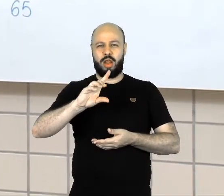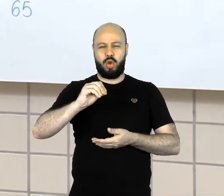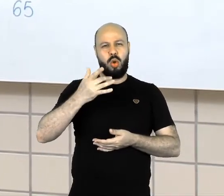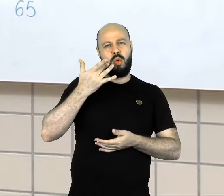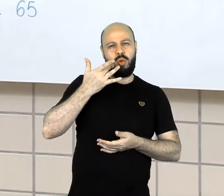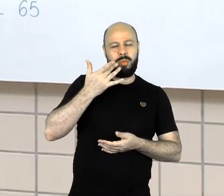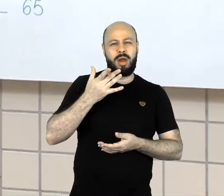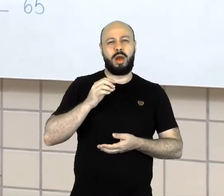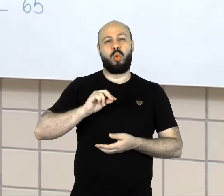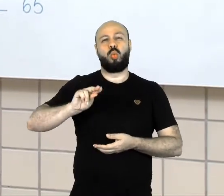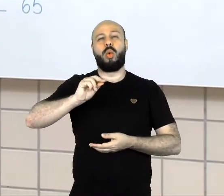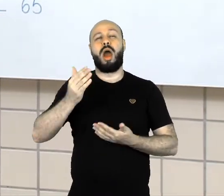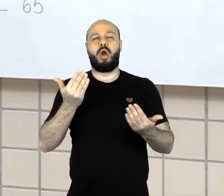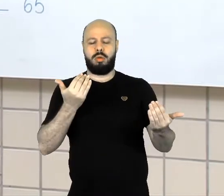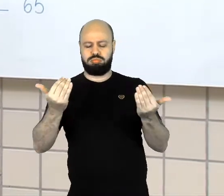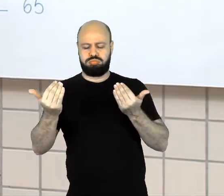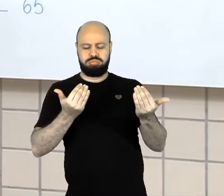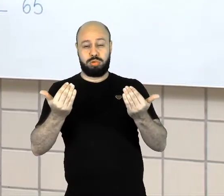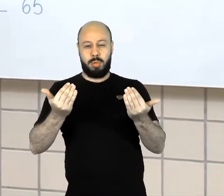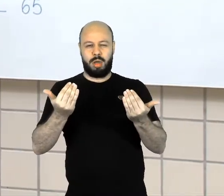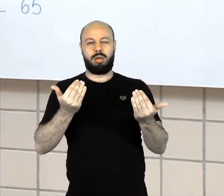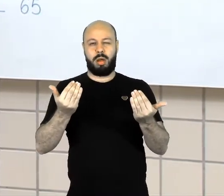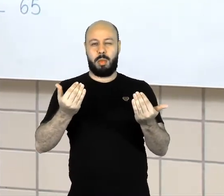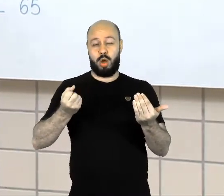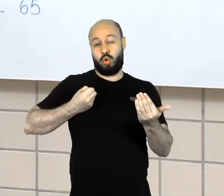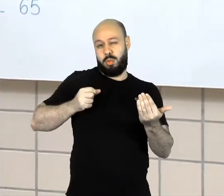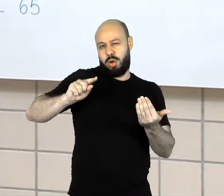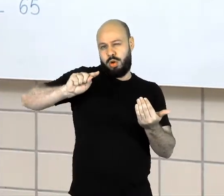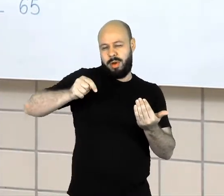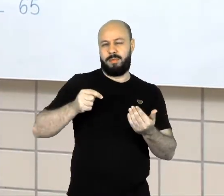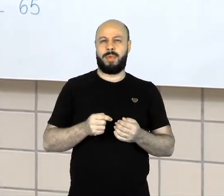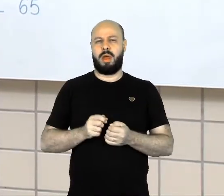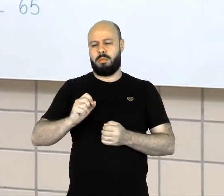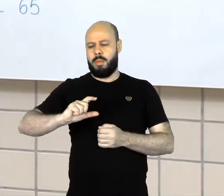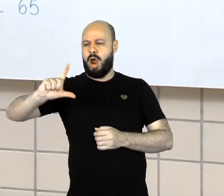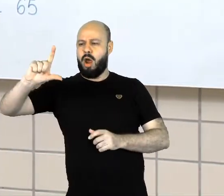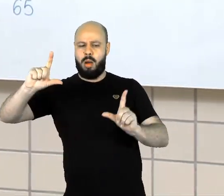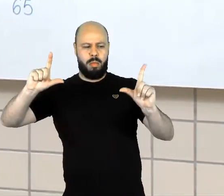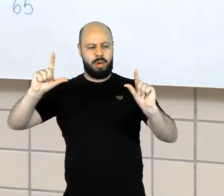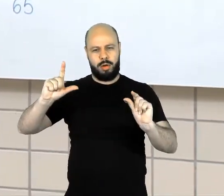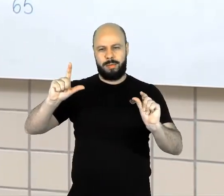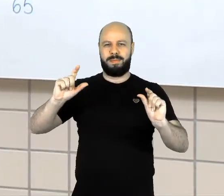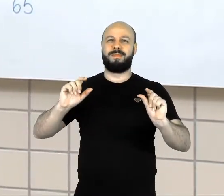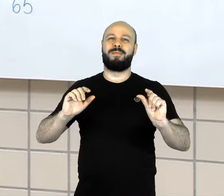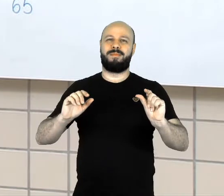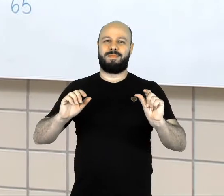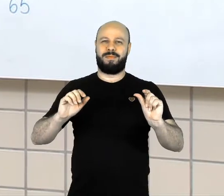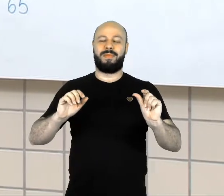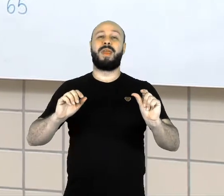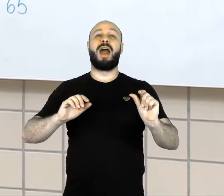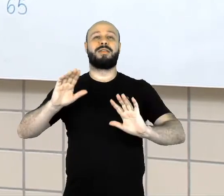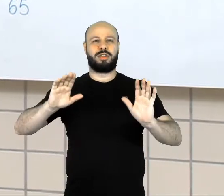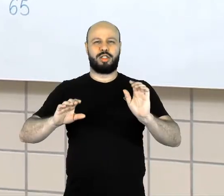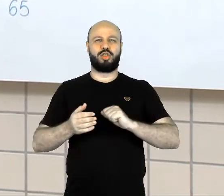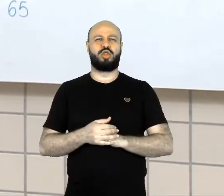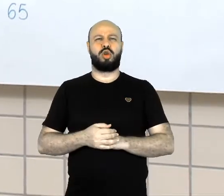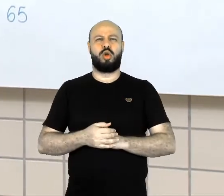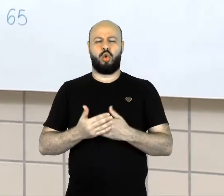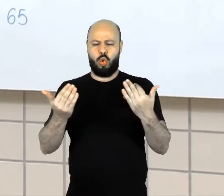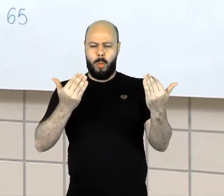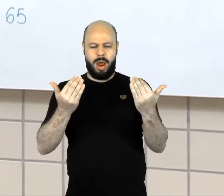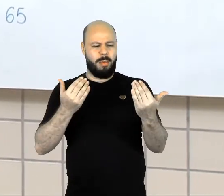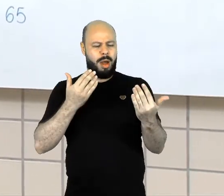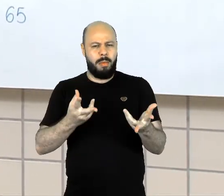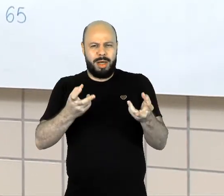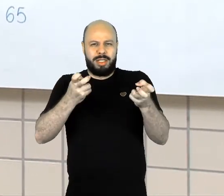a comparar esses números decimais. Quem é maior, quem é menor. Quando a gente compara uma coisa com a outra, a gente vê a